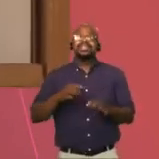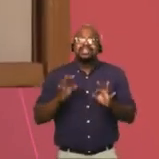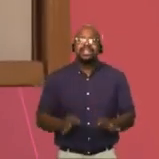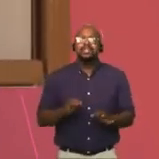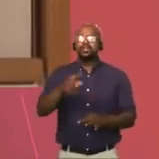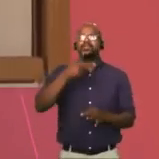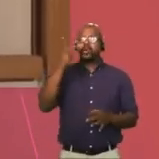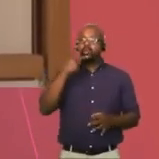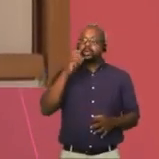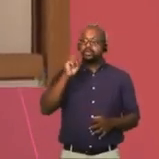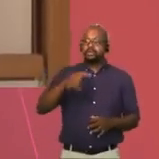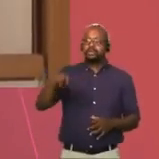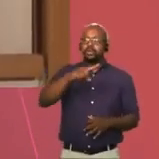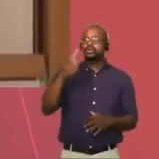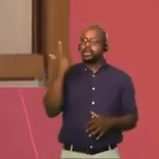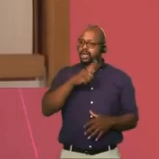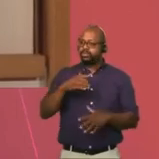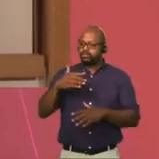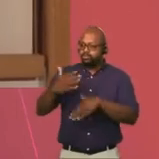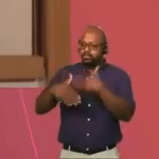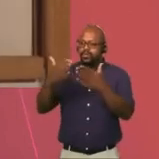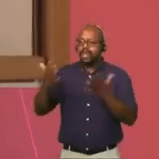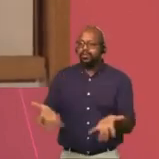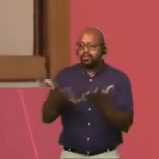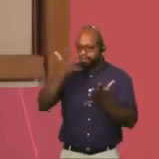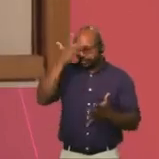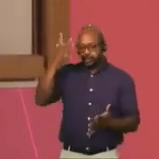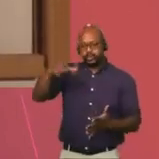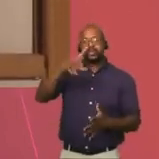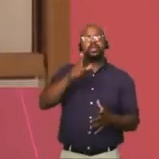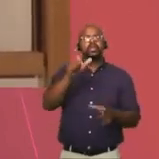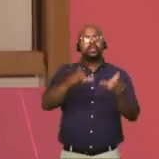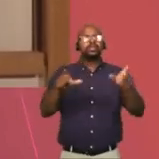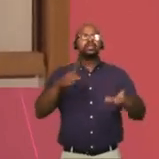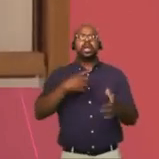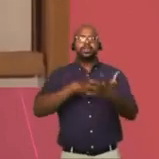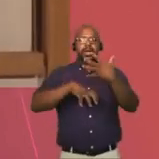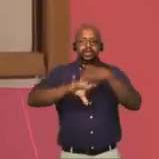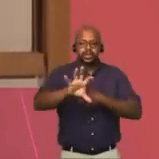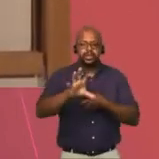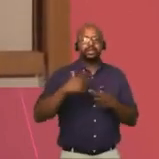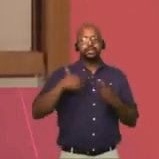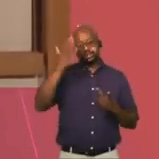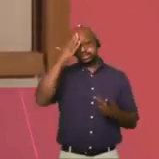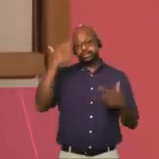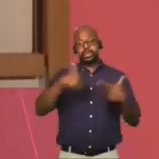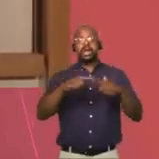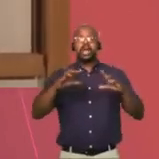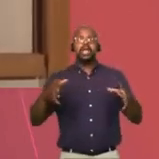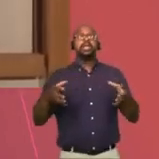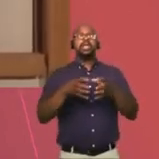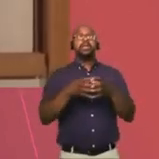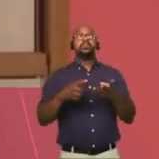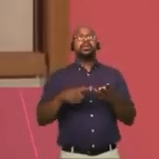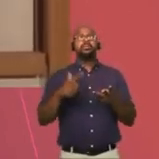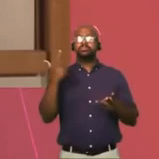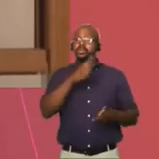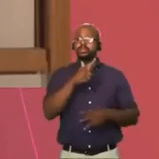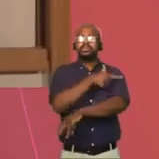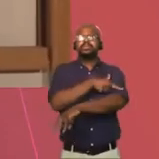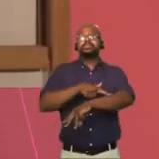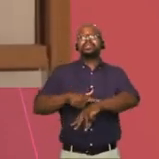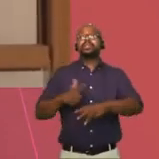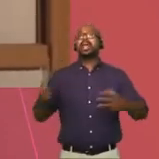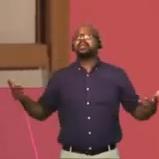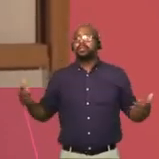que você falou nós conseguimos envolver a pessoas que tenham empatia que saibam trabalhar em equipe serão disciplinados